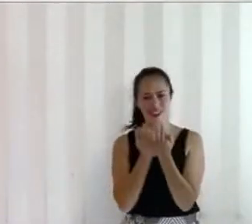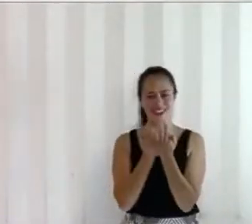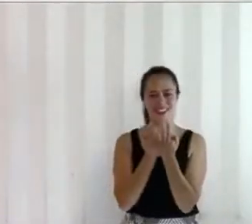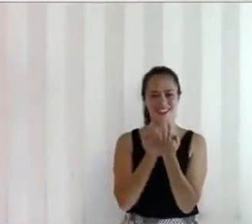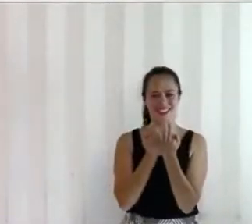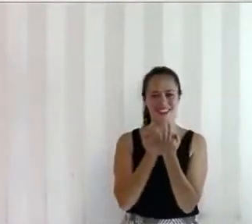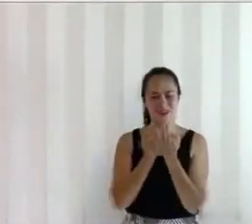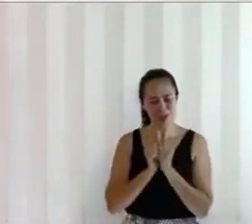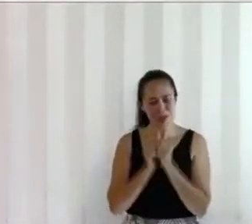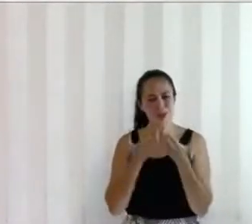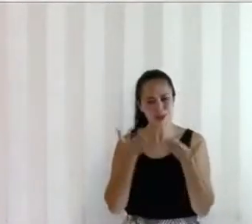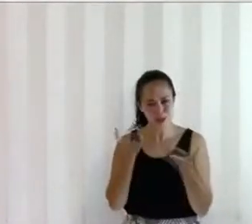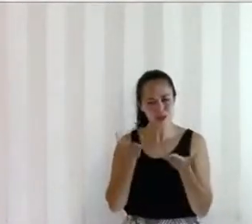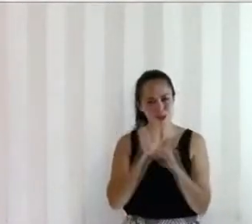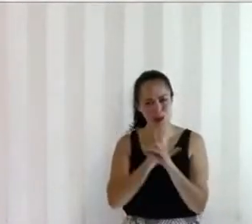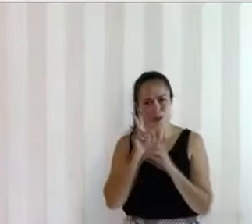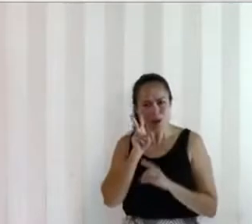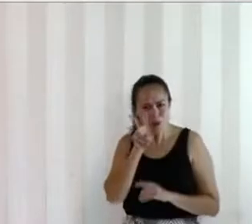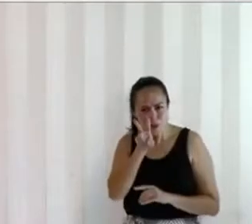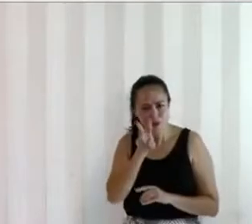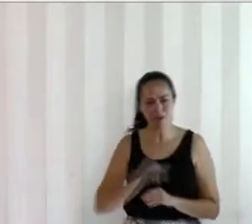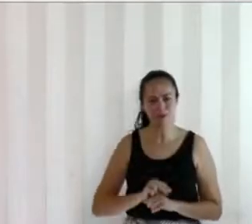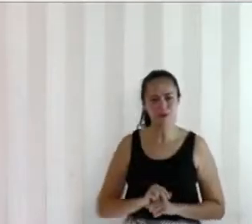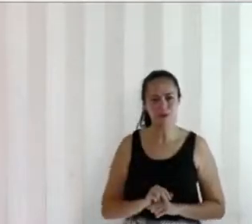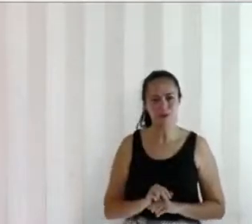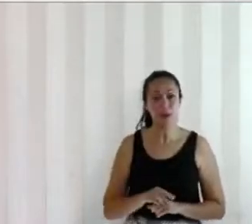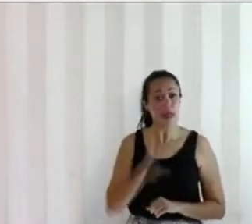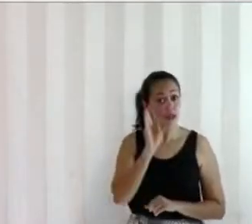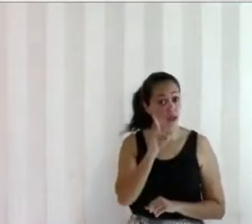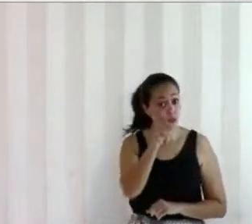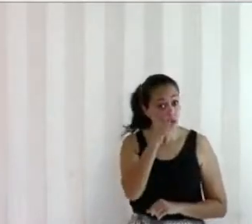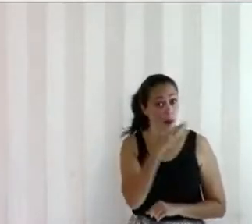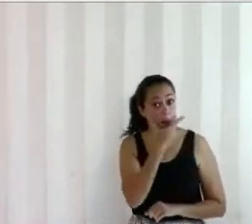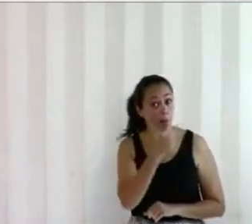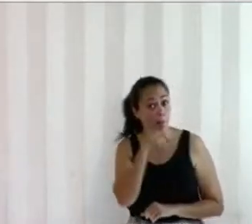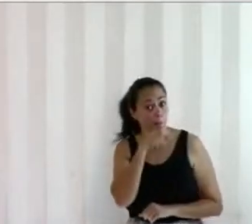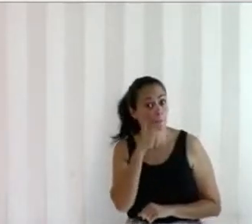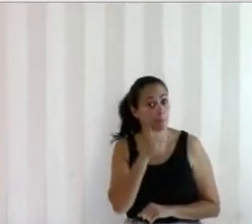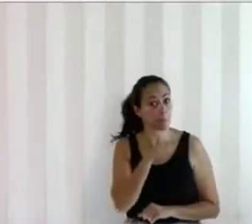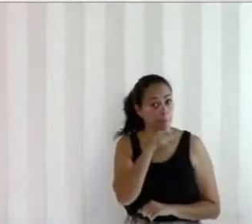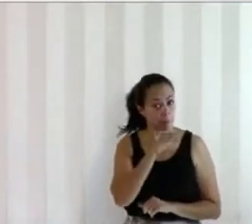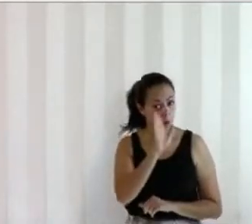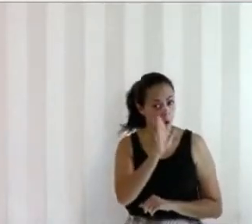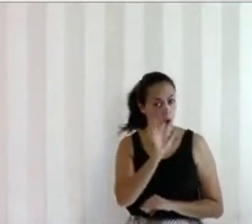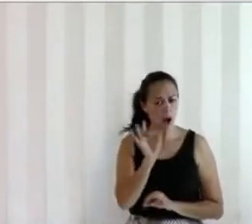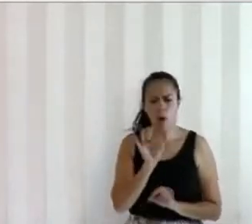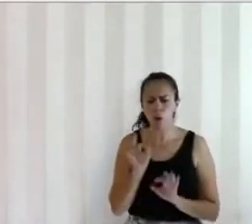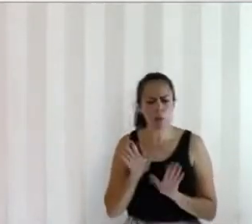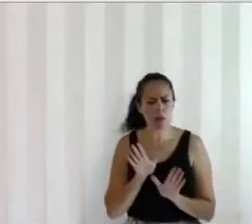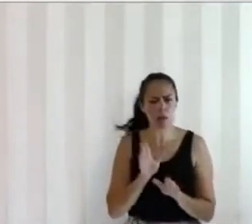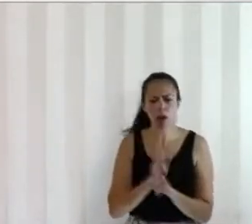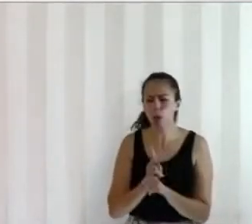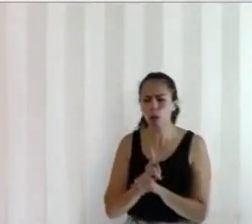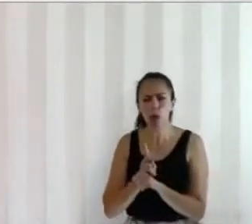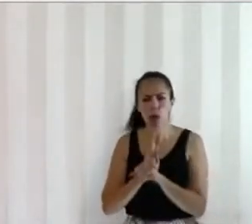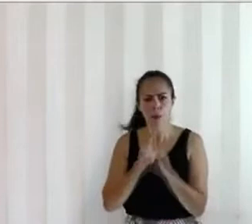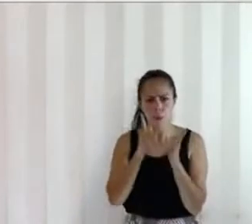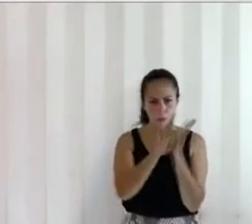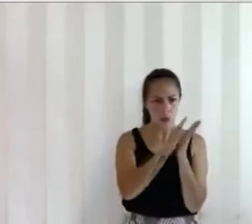E já peço que os pais providenciem, por favor, um papel, pode ser uma